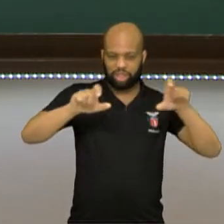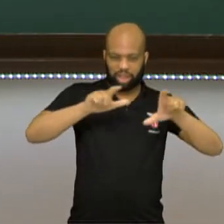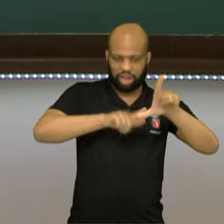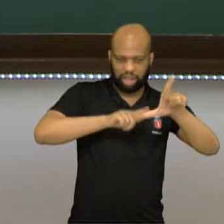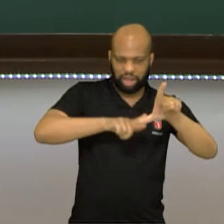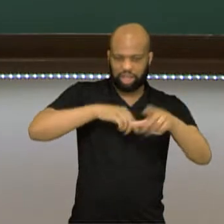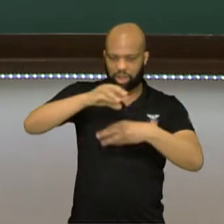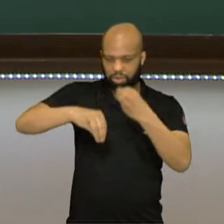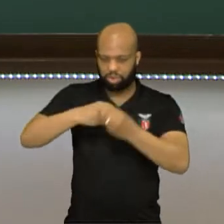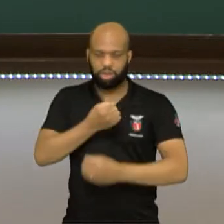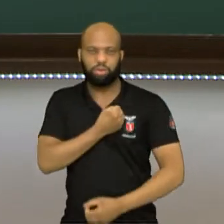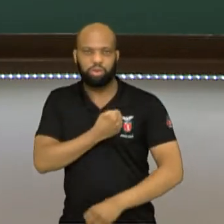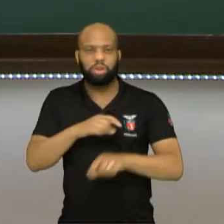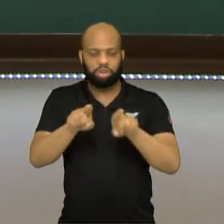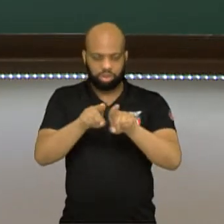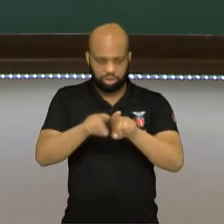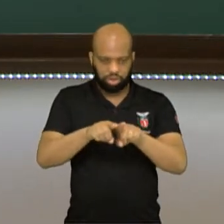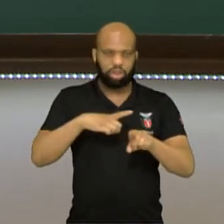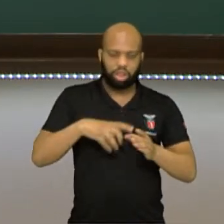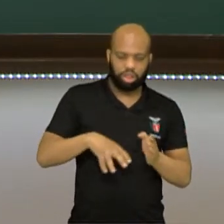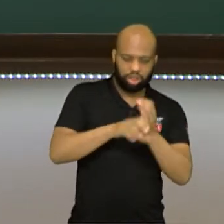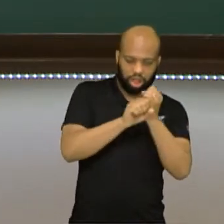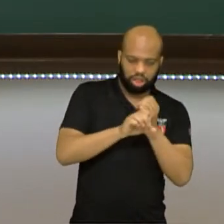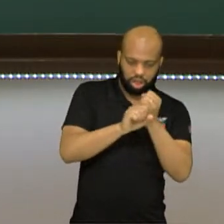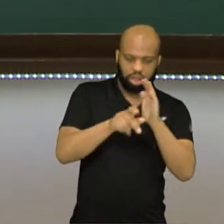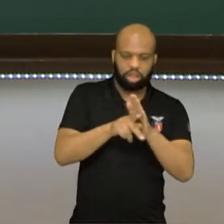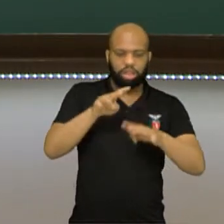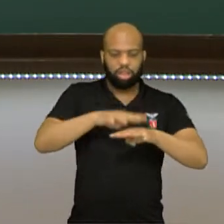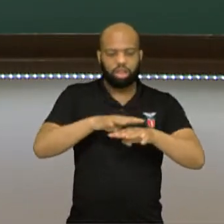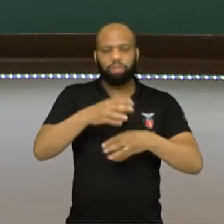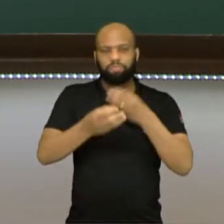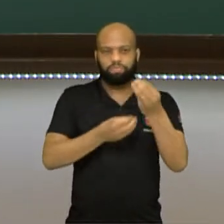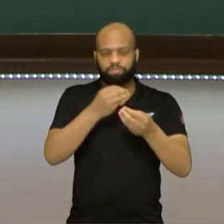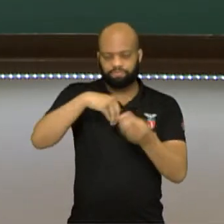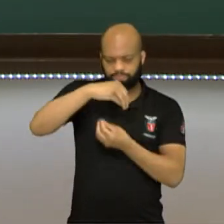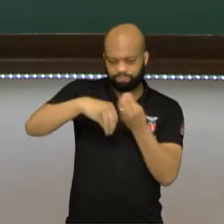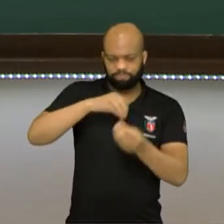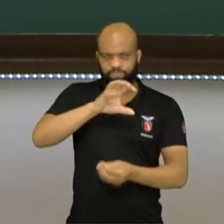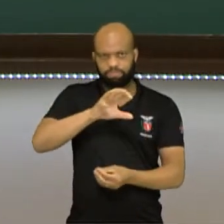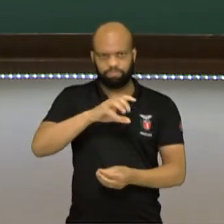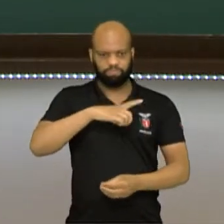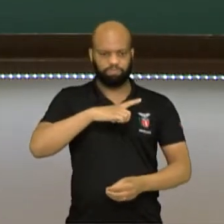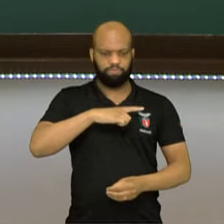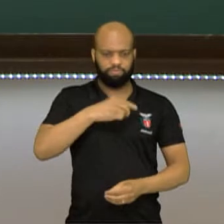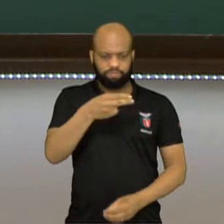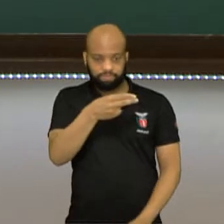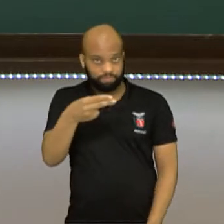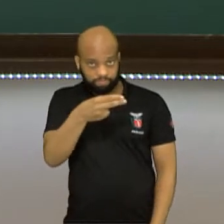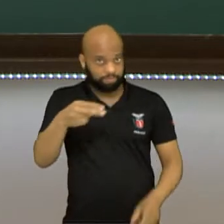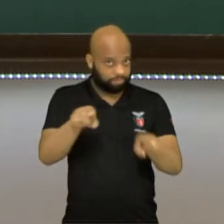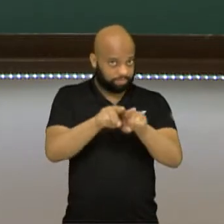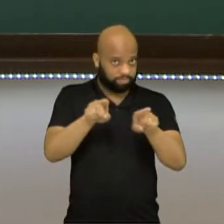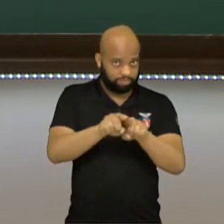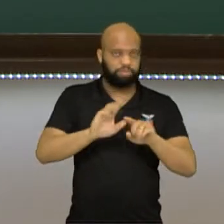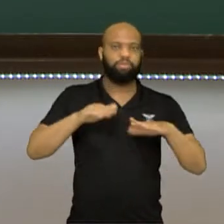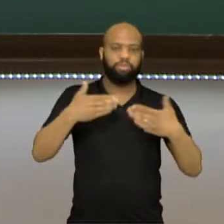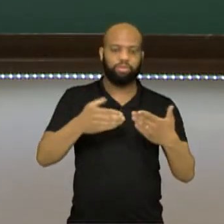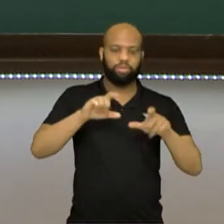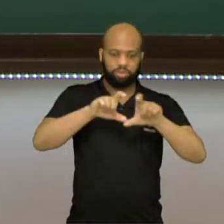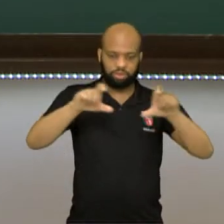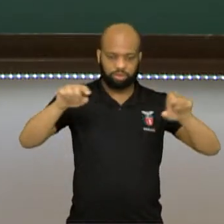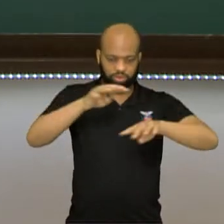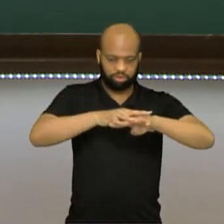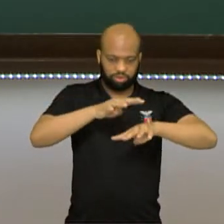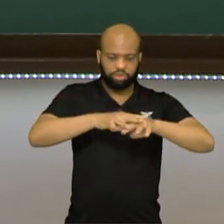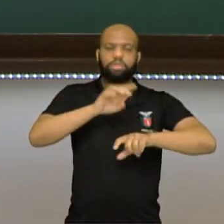das letras nas operações matemáticas, como é que nós trabalhamos com elas. Aparece sinal de igual, né? Então, uma